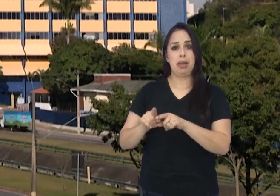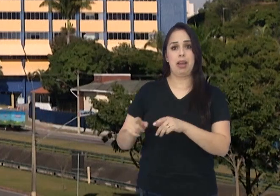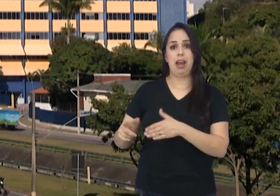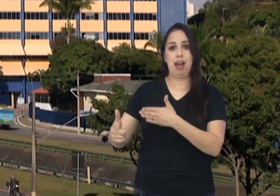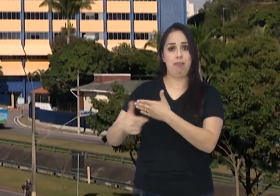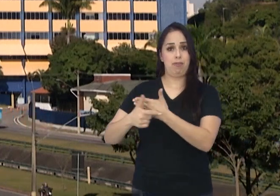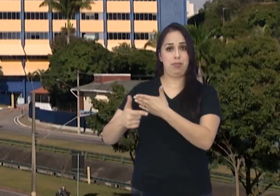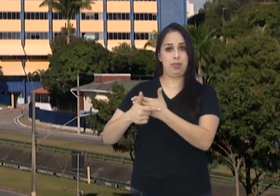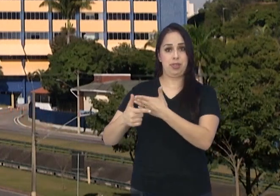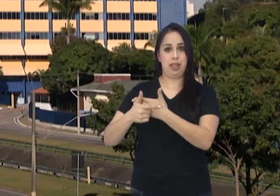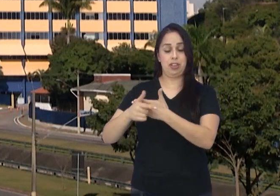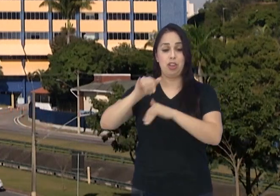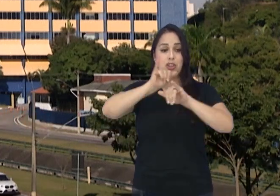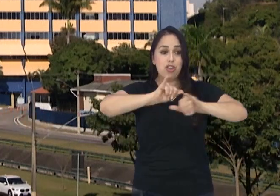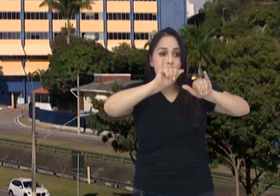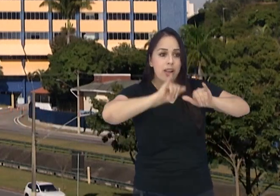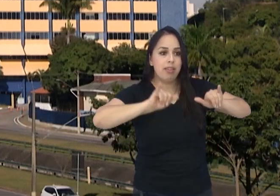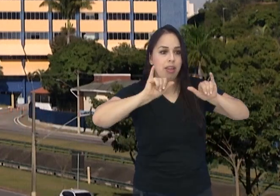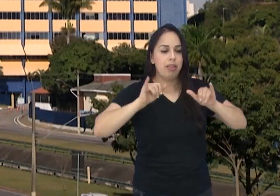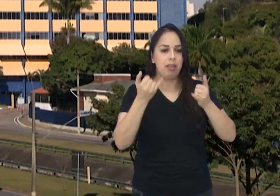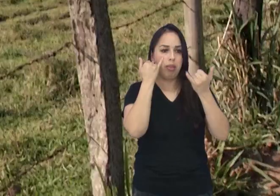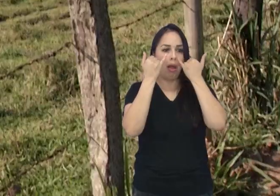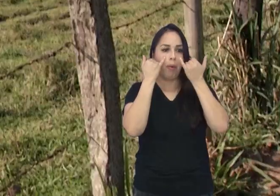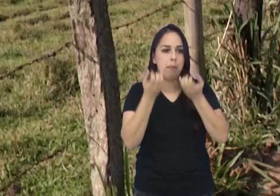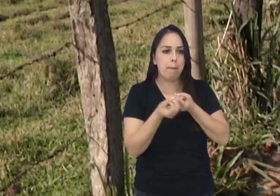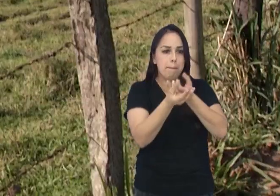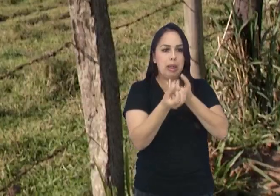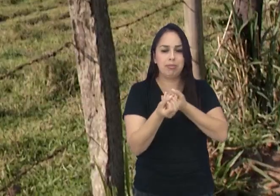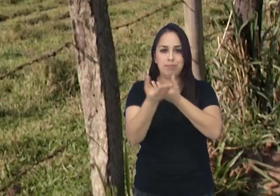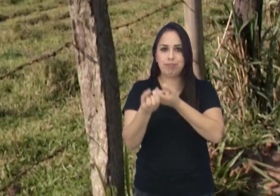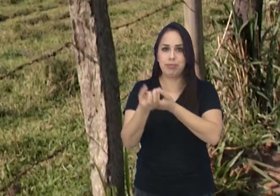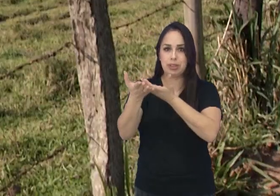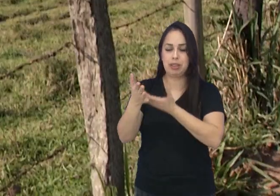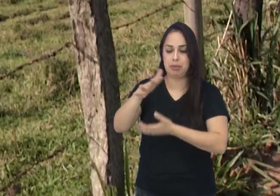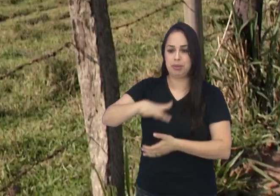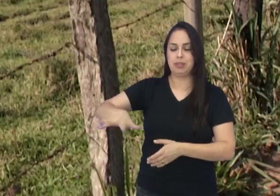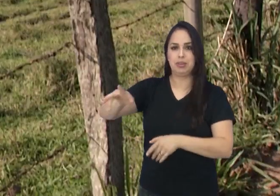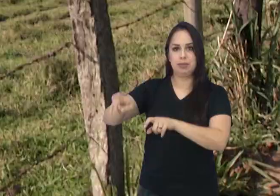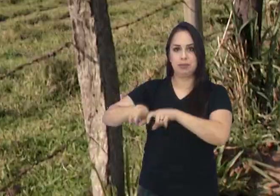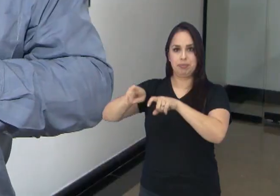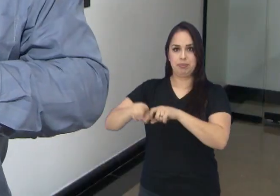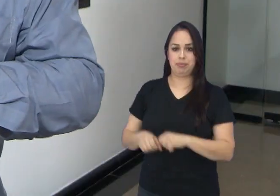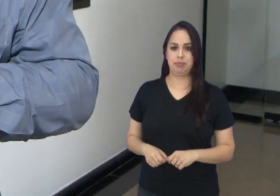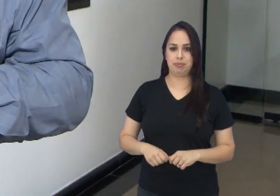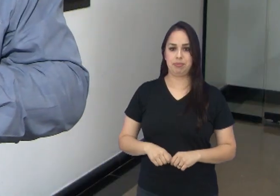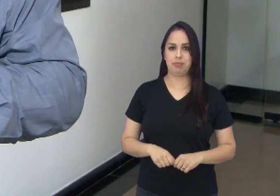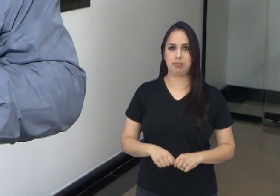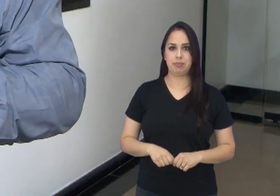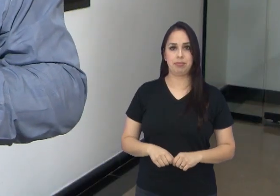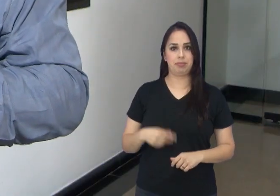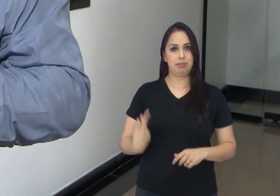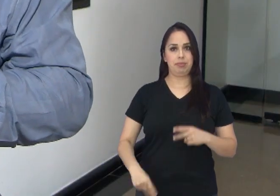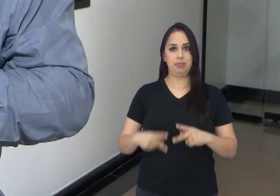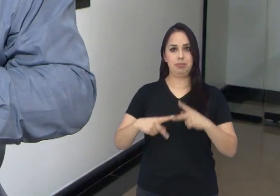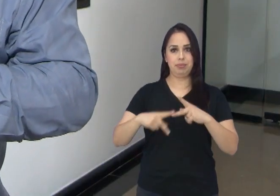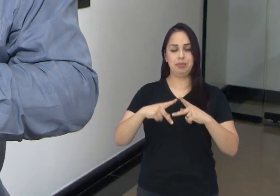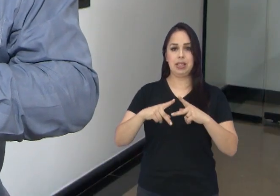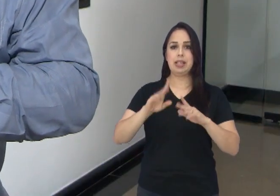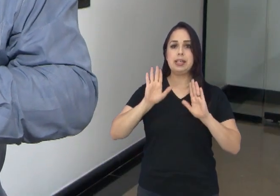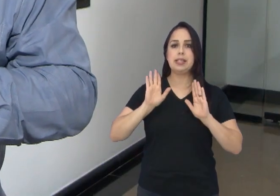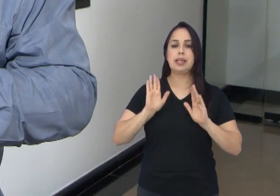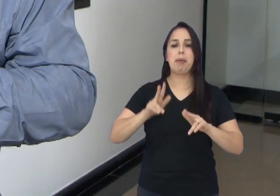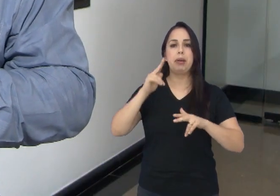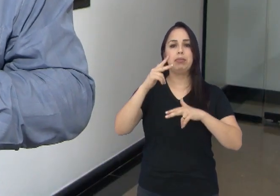público em conscientizar e levar mais informação para os produtores rurais do município. São José dos Campos já tem uma prática